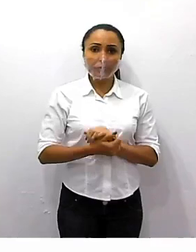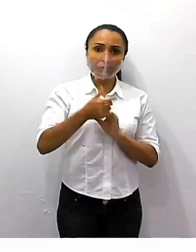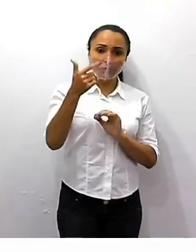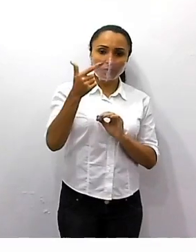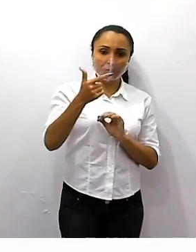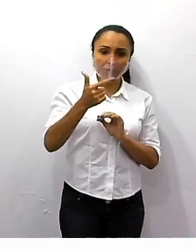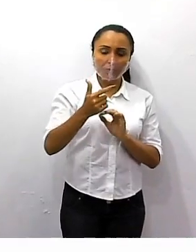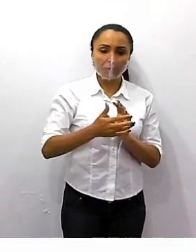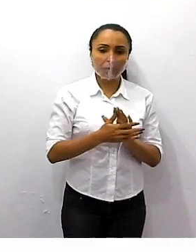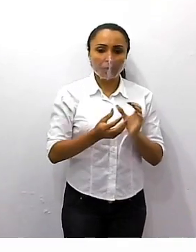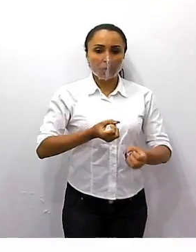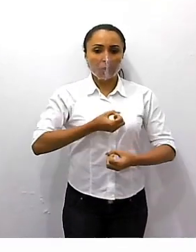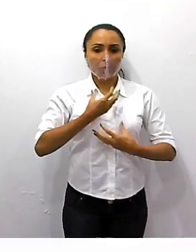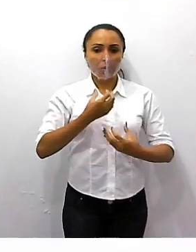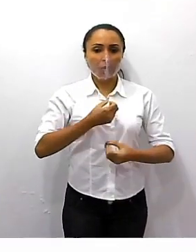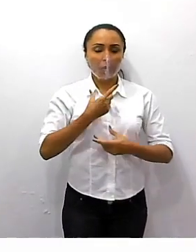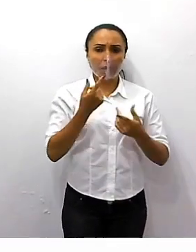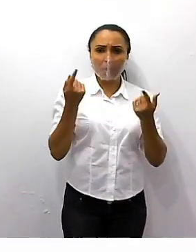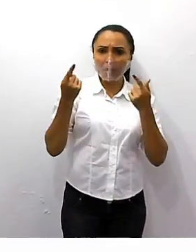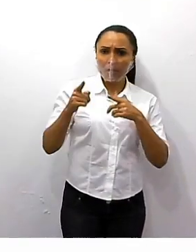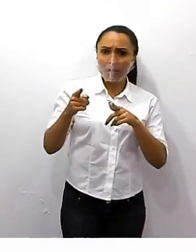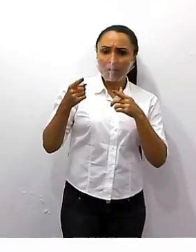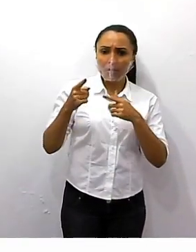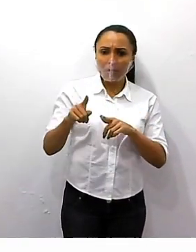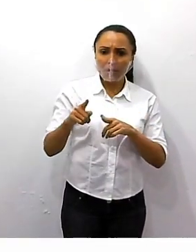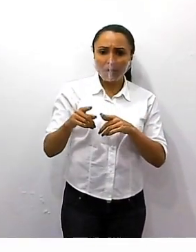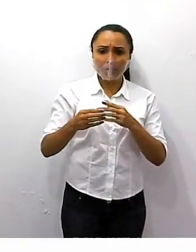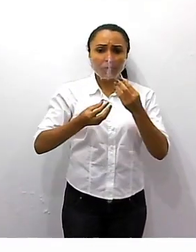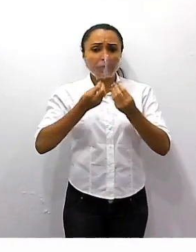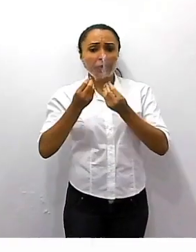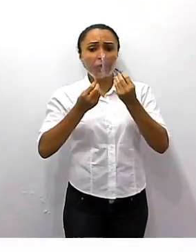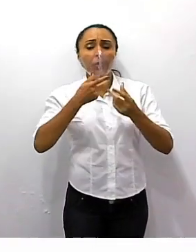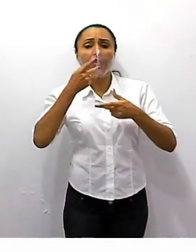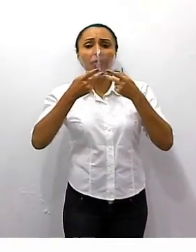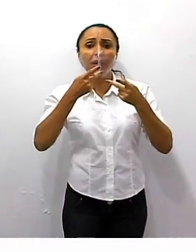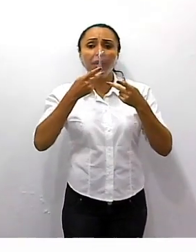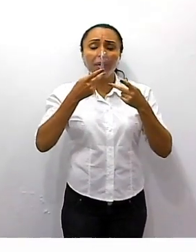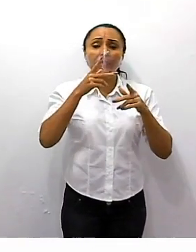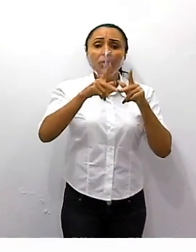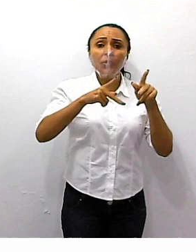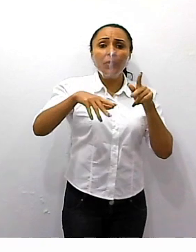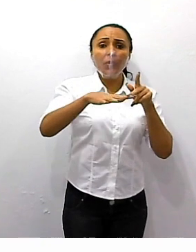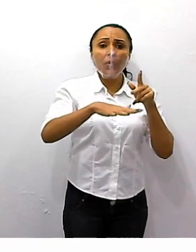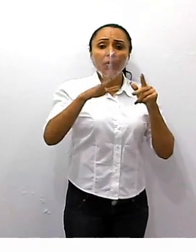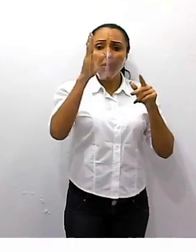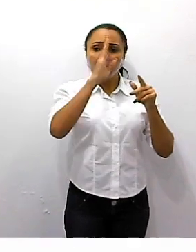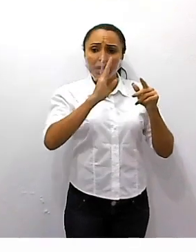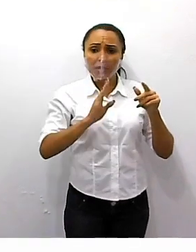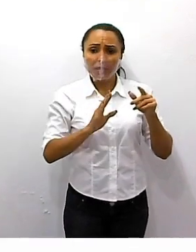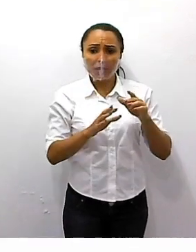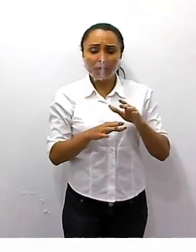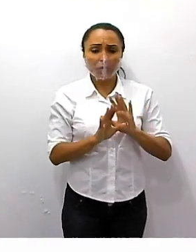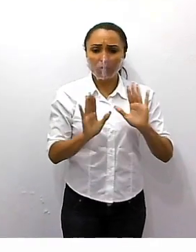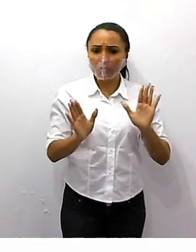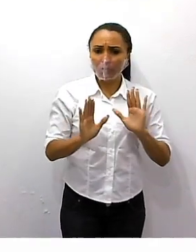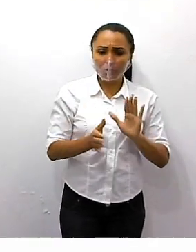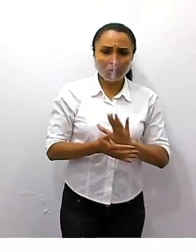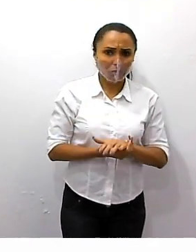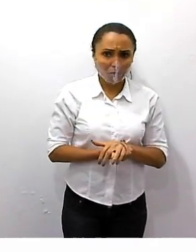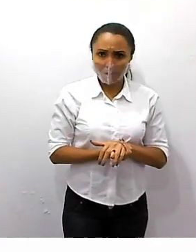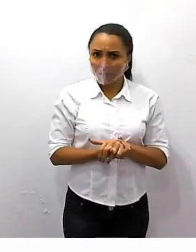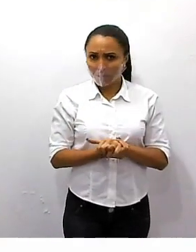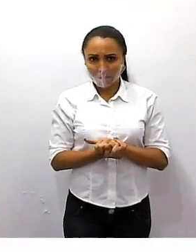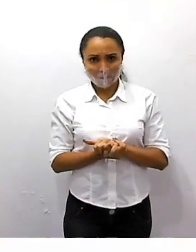2, o poema critica a maneira de falar do povo brasileiro. Não vou nem continuar, gente, pelo amor de